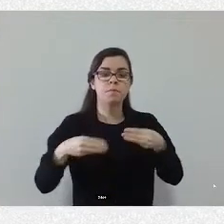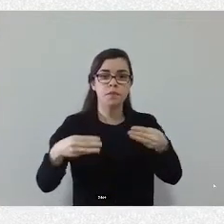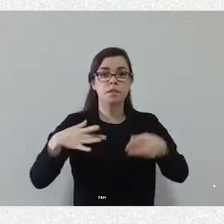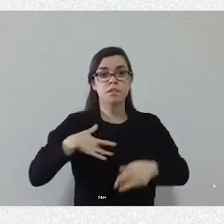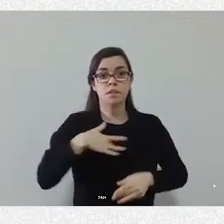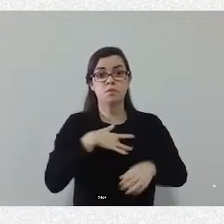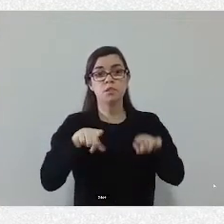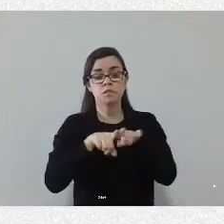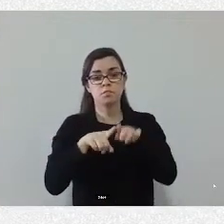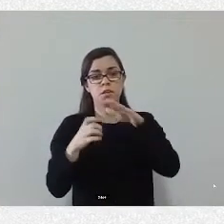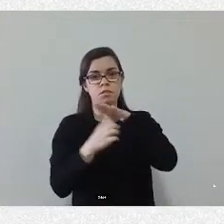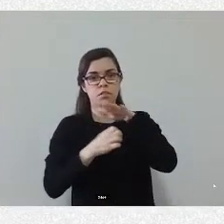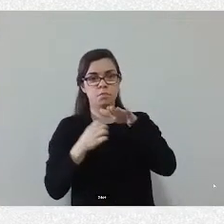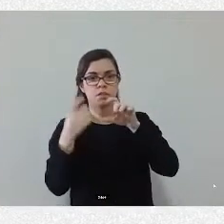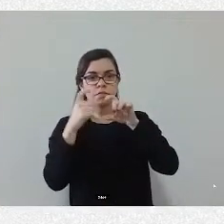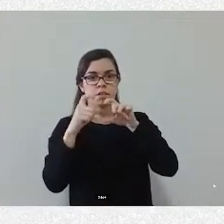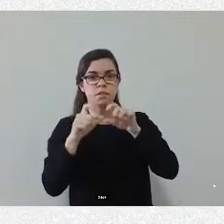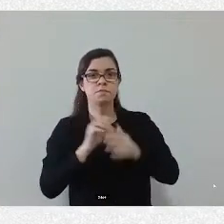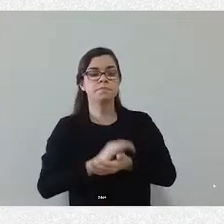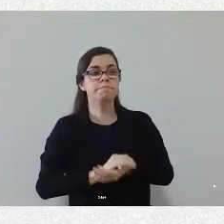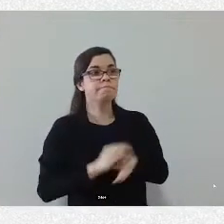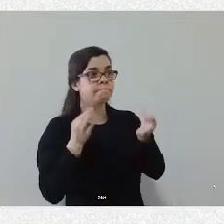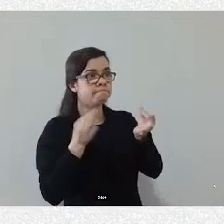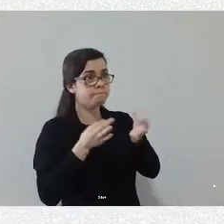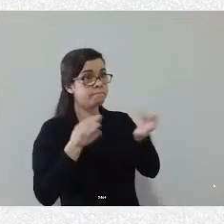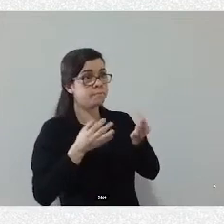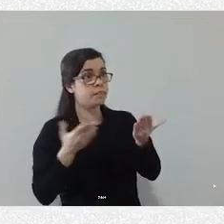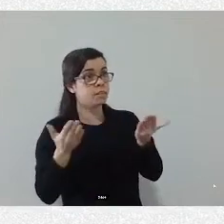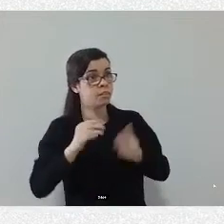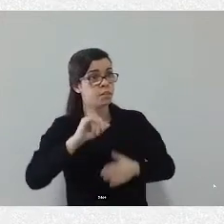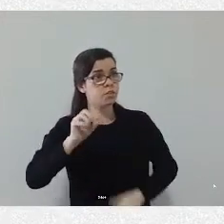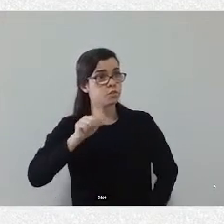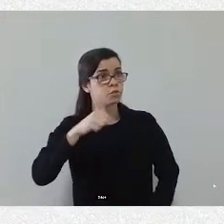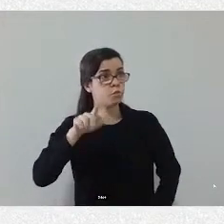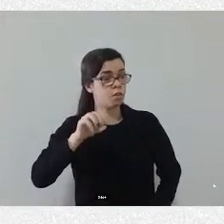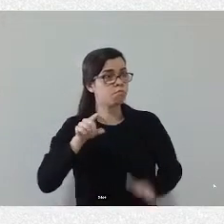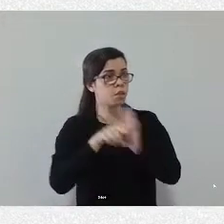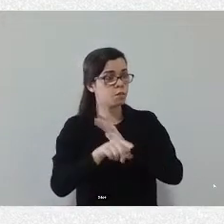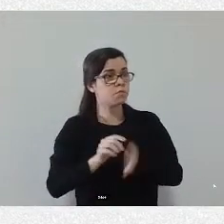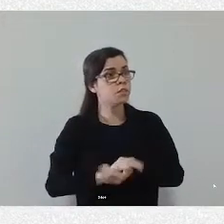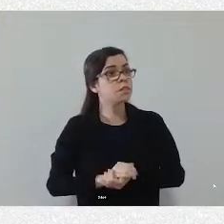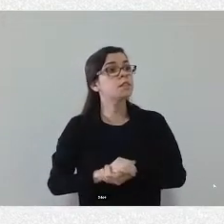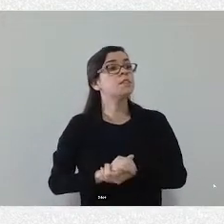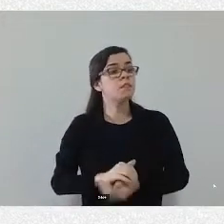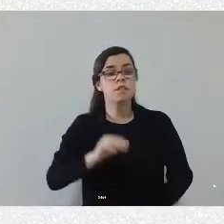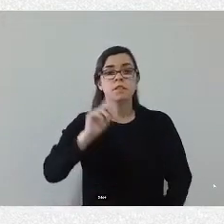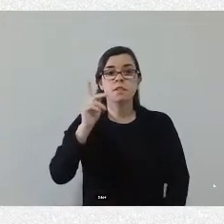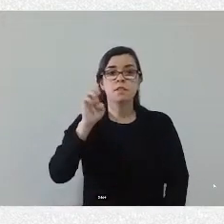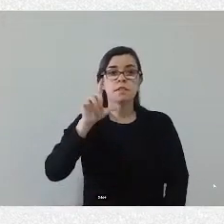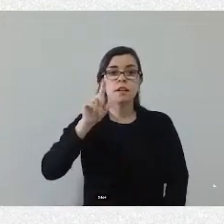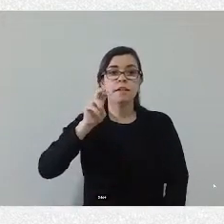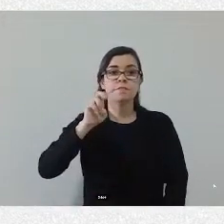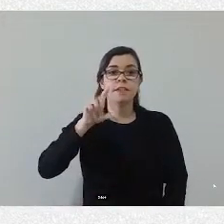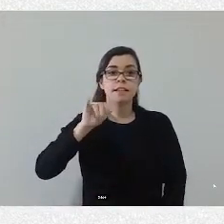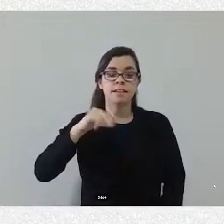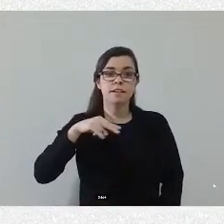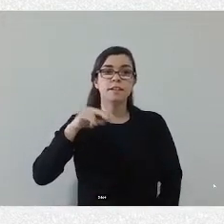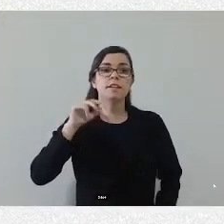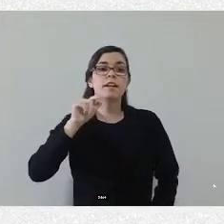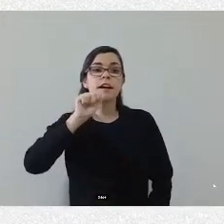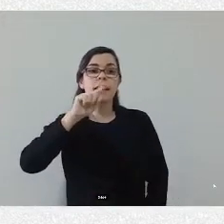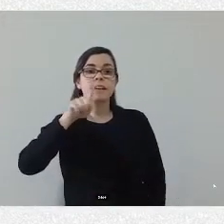Perfeito. João Cubas? Ok, a próxima pergunta é da Evelyn Azevedo, do jornal O Globo. Na verdade,